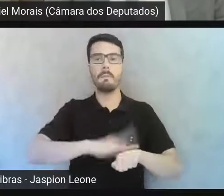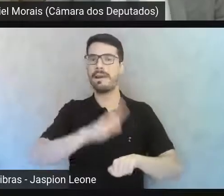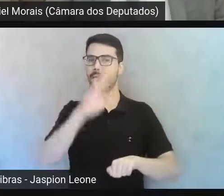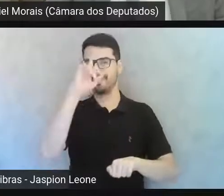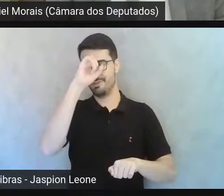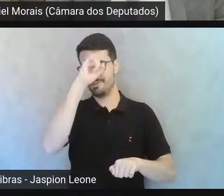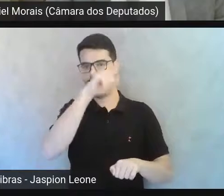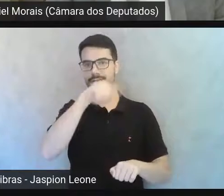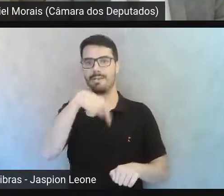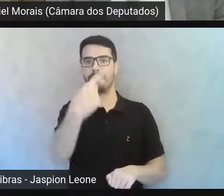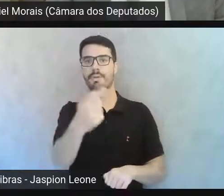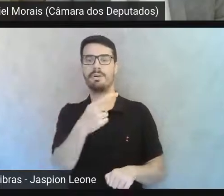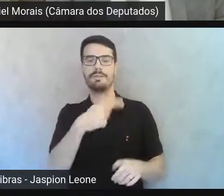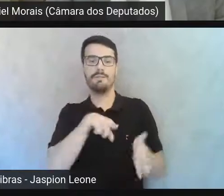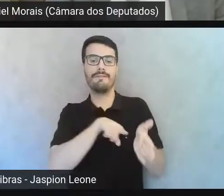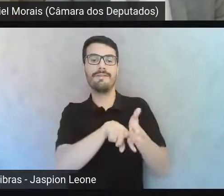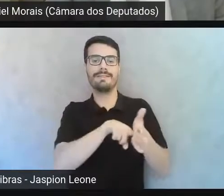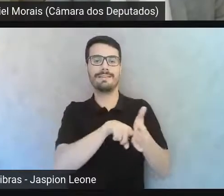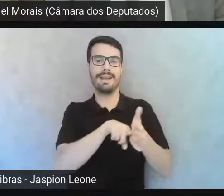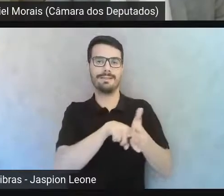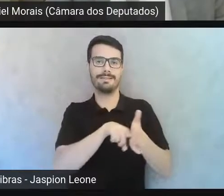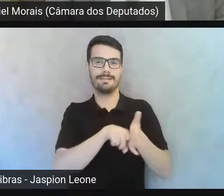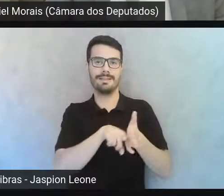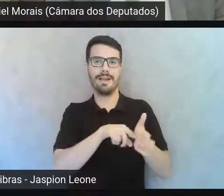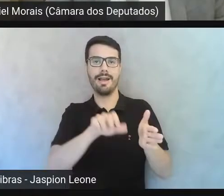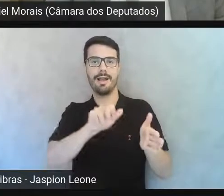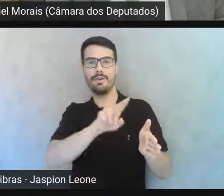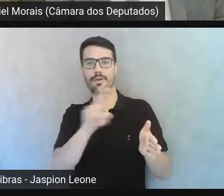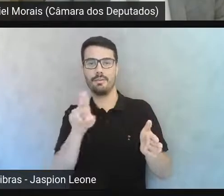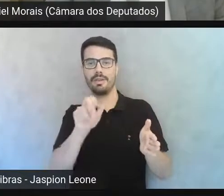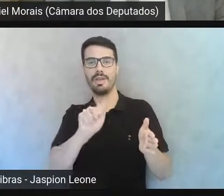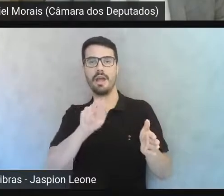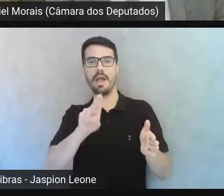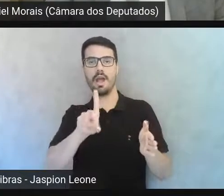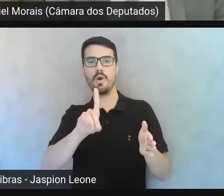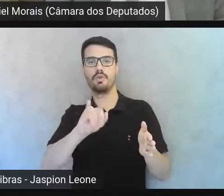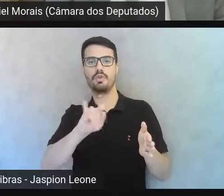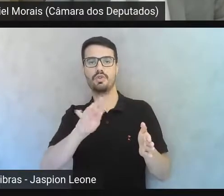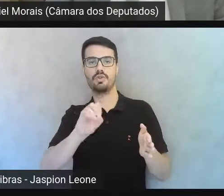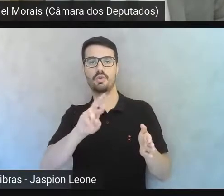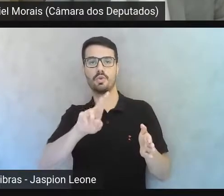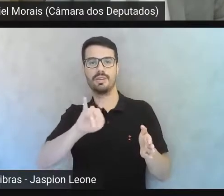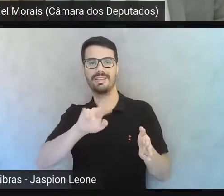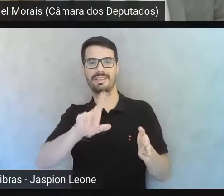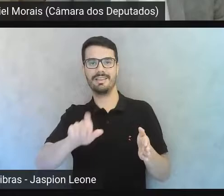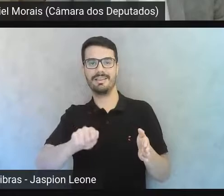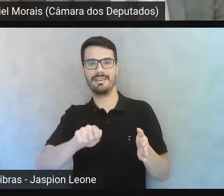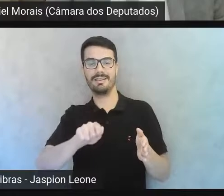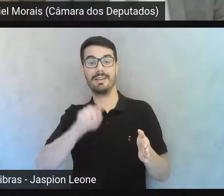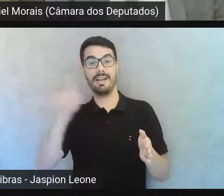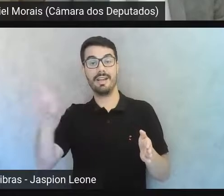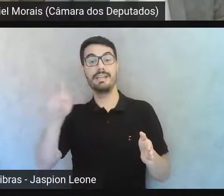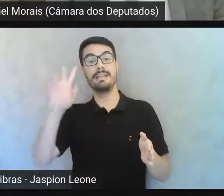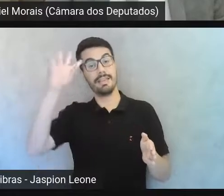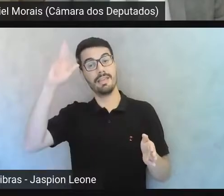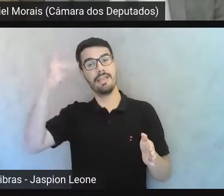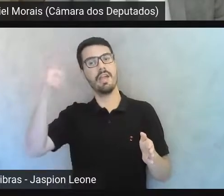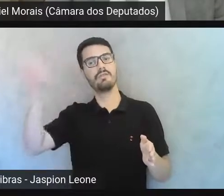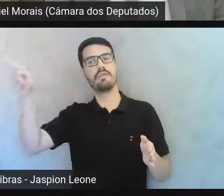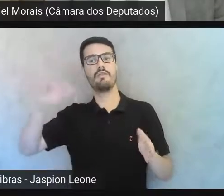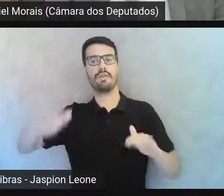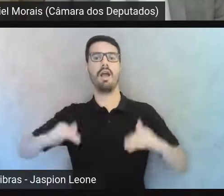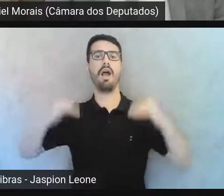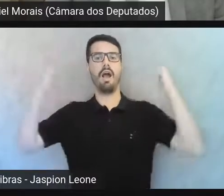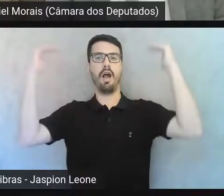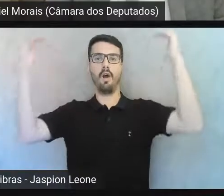eventual auditoria, por exemplo. E também a questão de que a baliza mestra tem que ser dada pela alta administração. Eu acho que